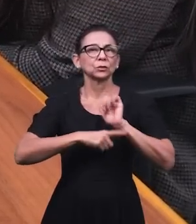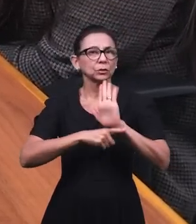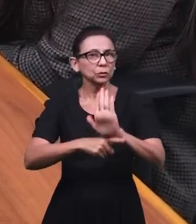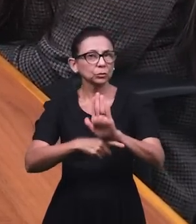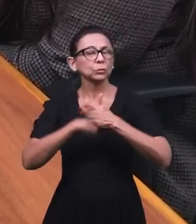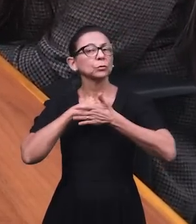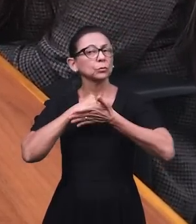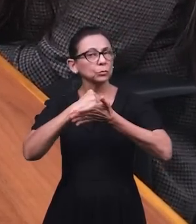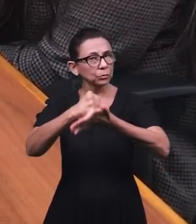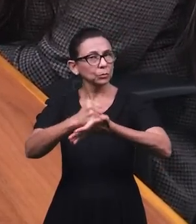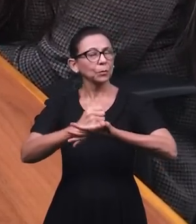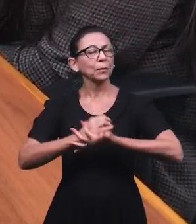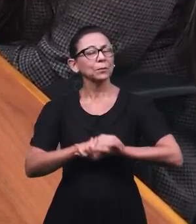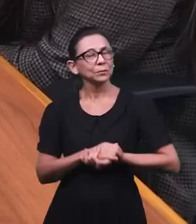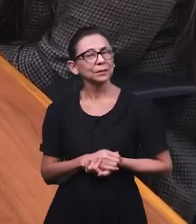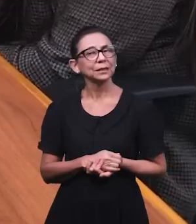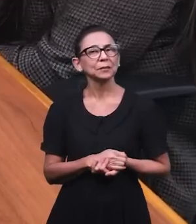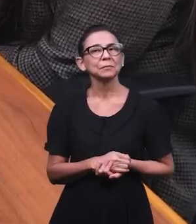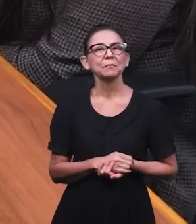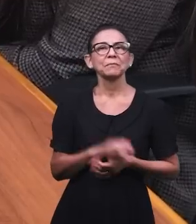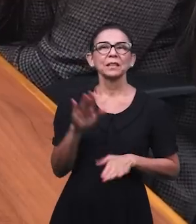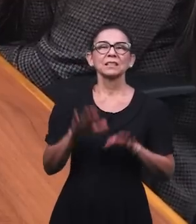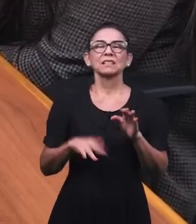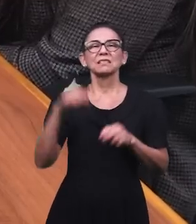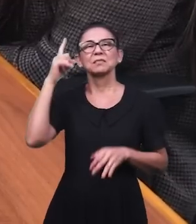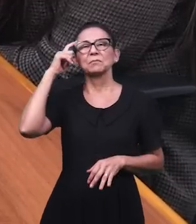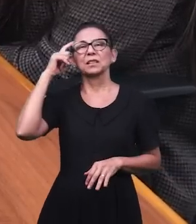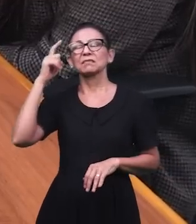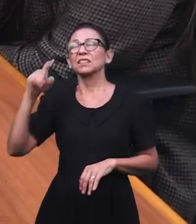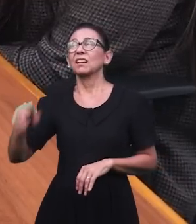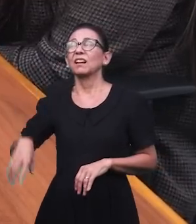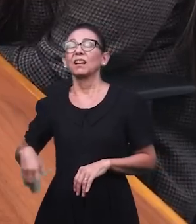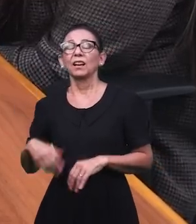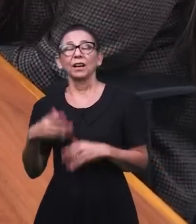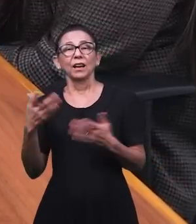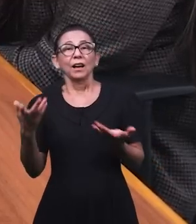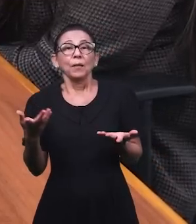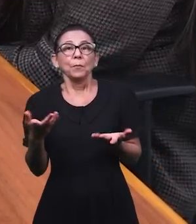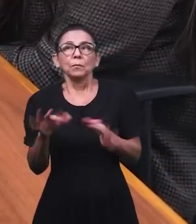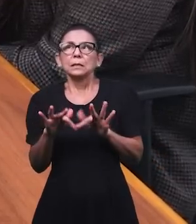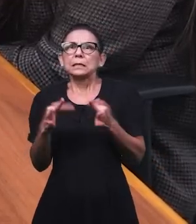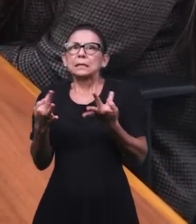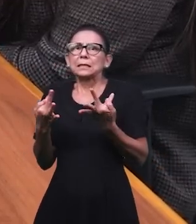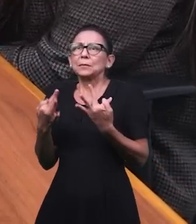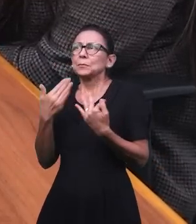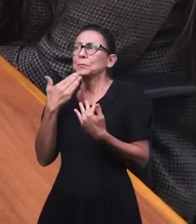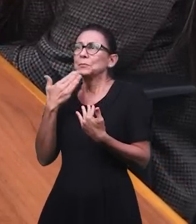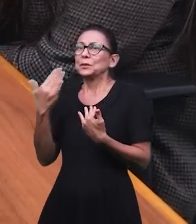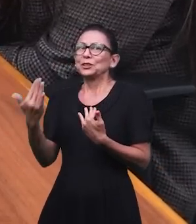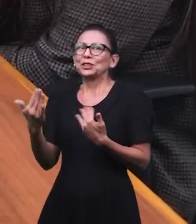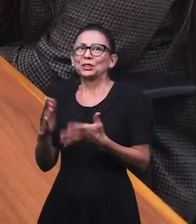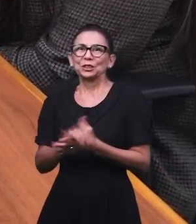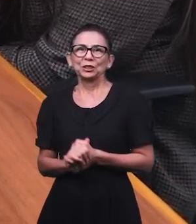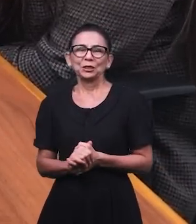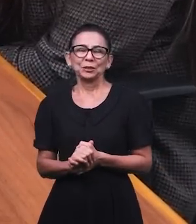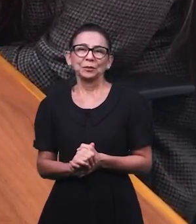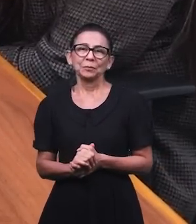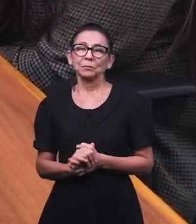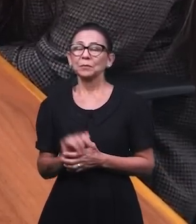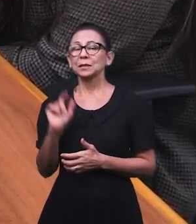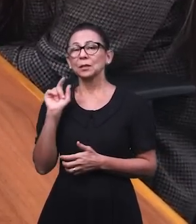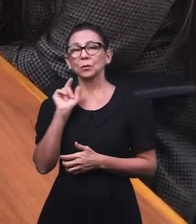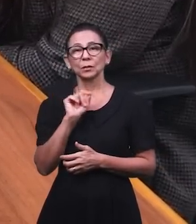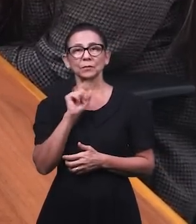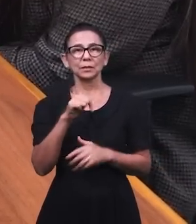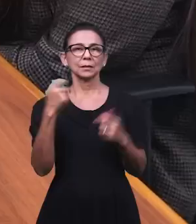respondeu, te dando auxílio, te dando socorro. E às vezes a gente pensa bem assim, mas foi uma coisa tão simples que eu pedi, mas era aquilo que